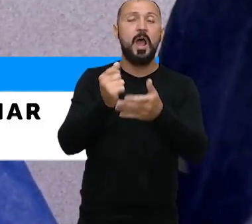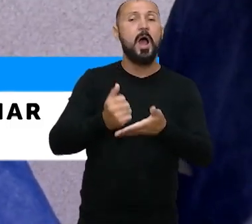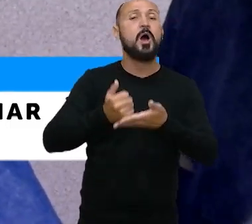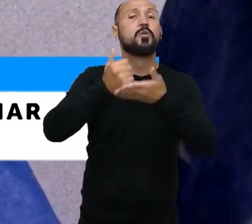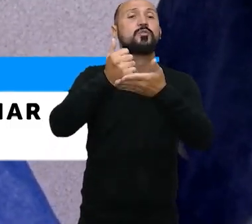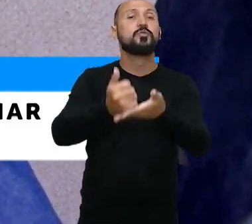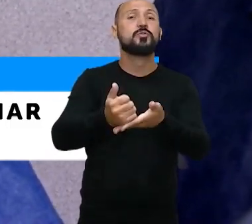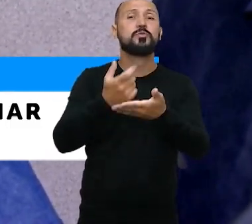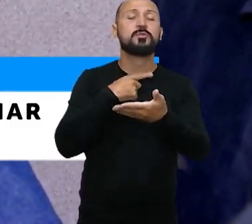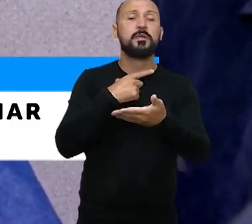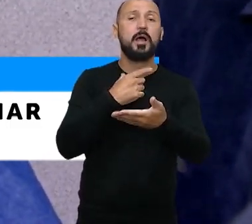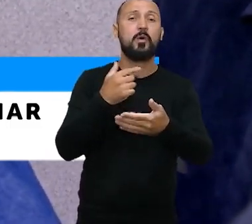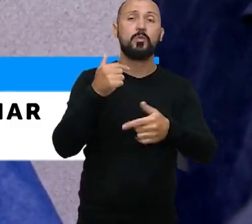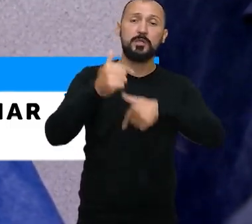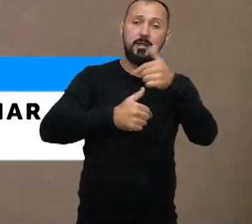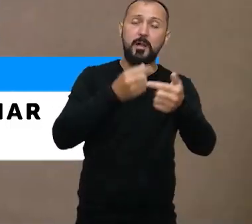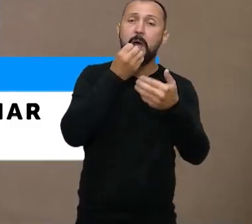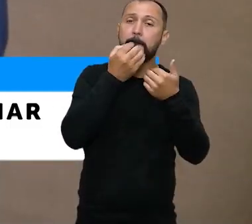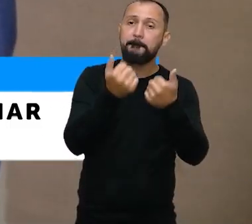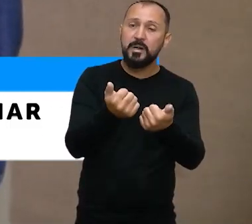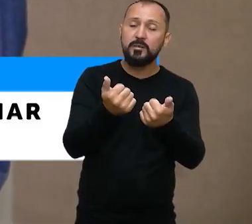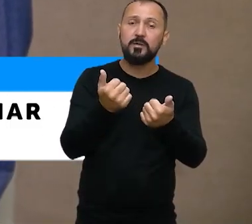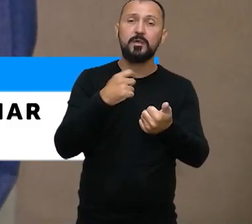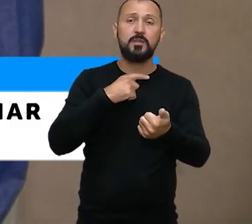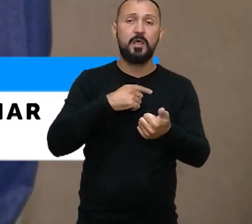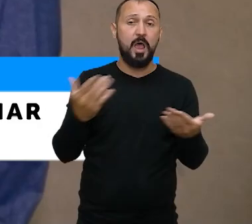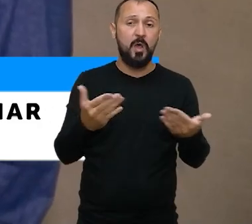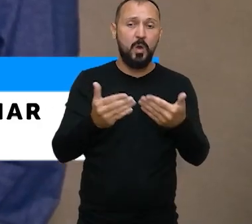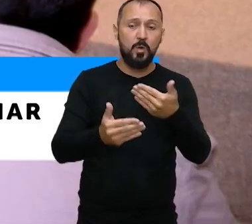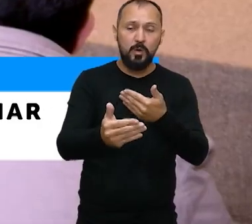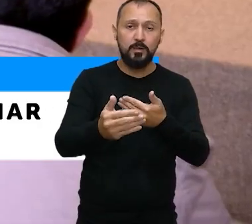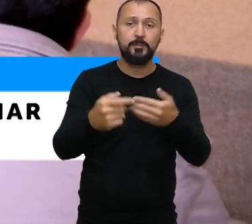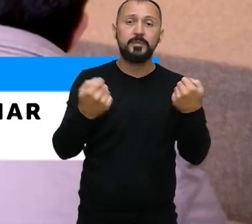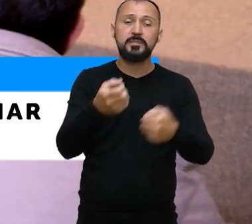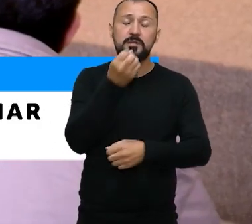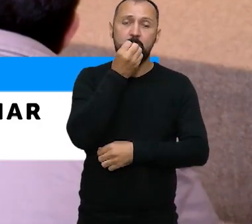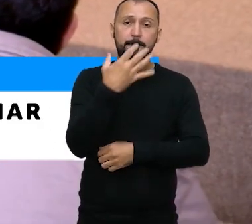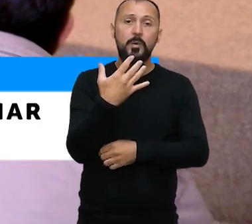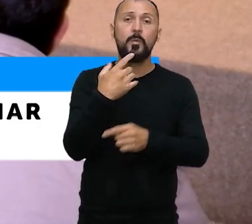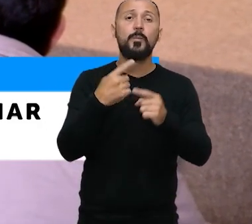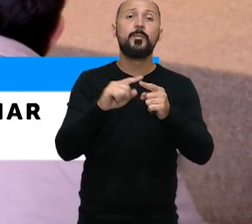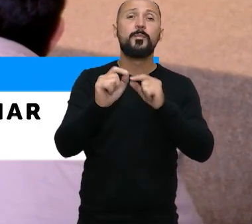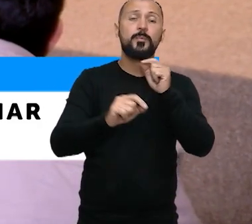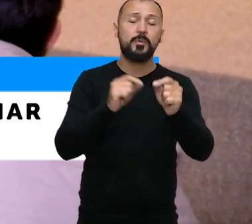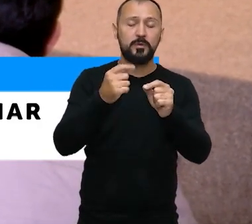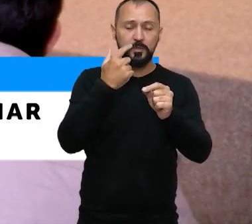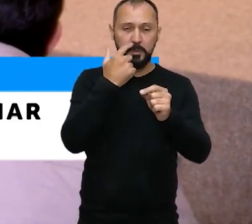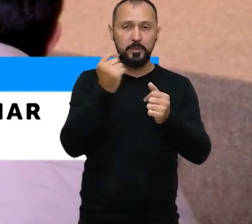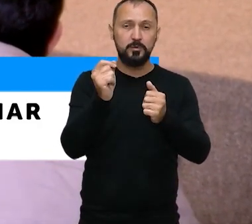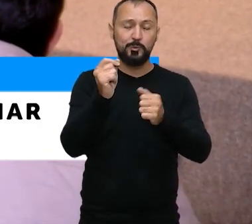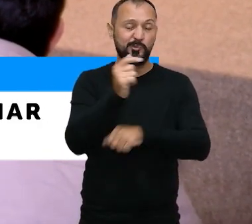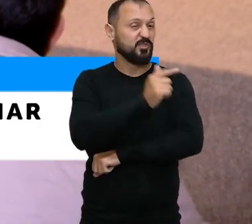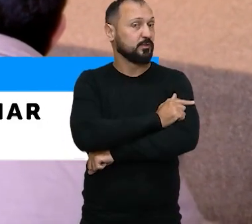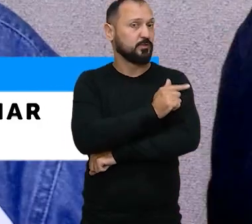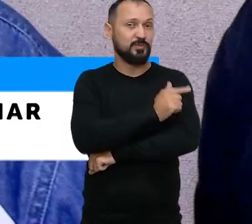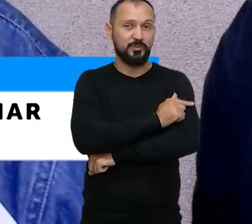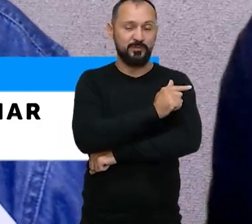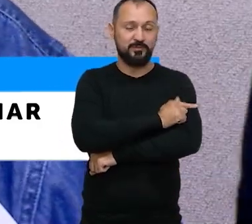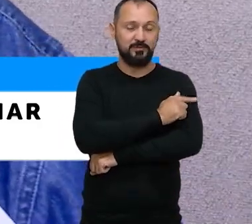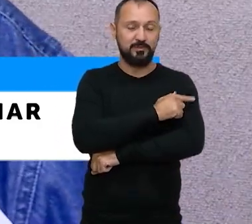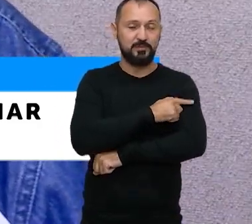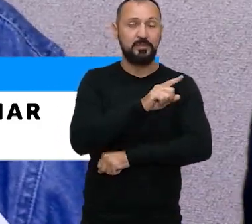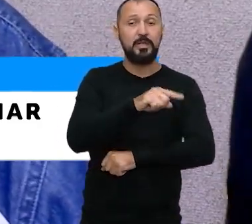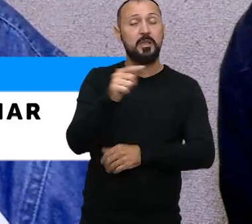e favorecer o bom gestor, que é o caso que está ocorrendo aqui agora. Tem que ser bom para os jurisdicionados, os gestores,